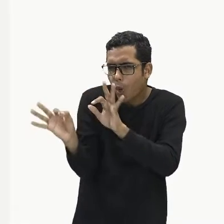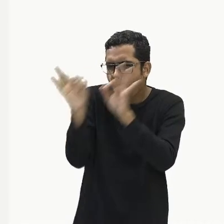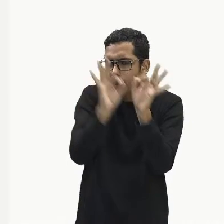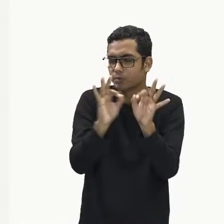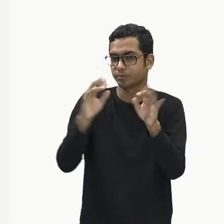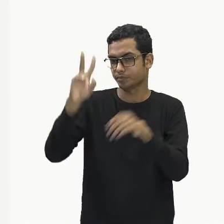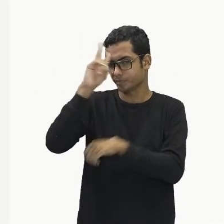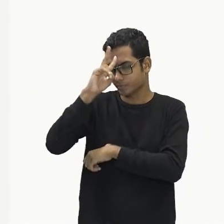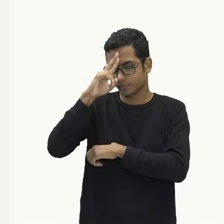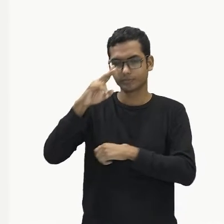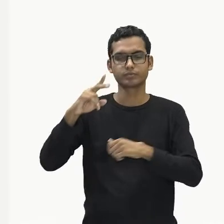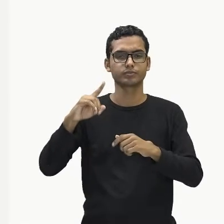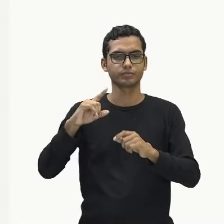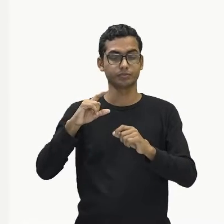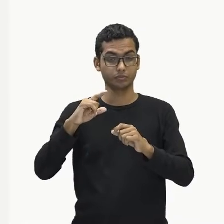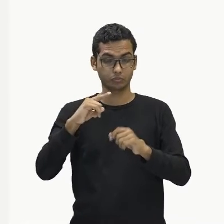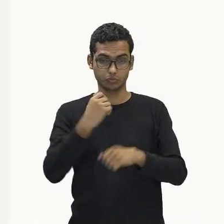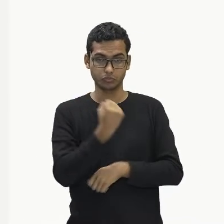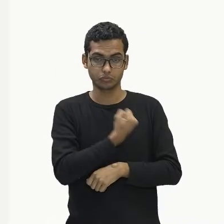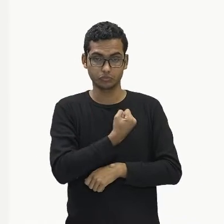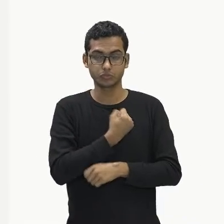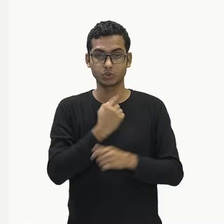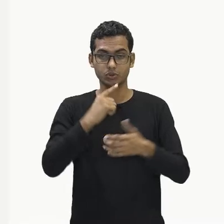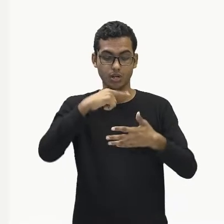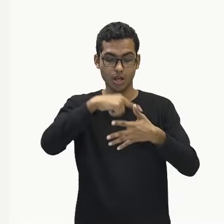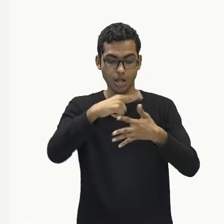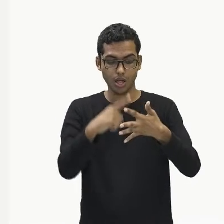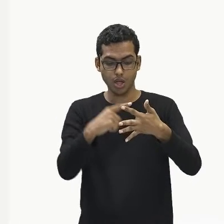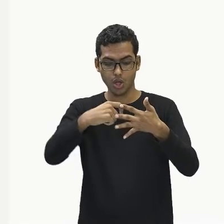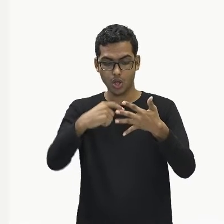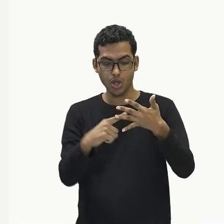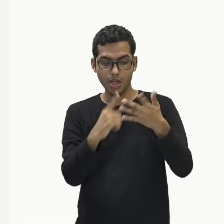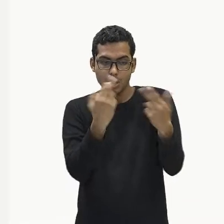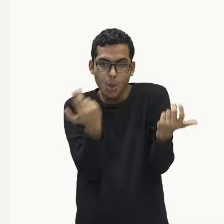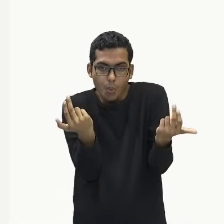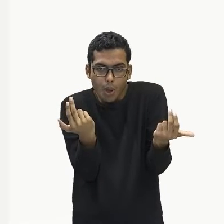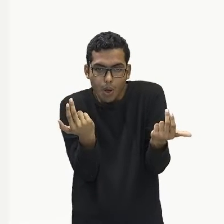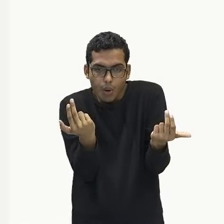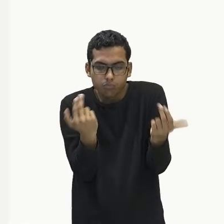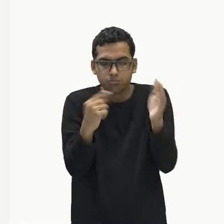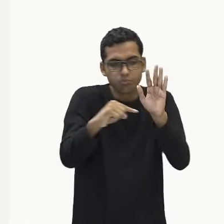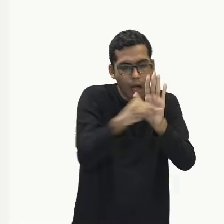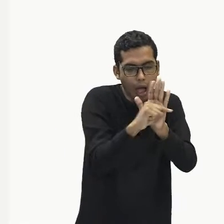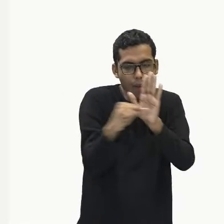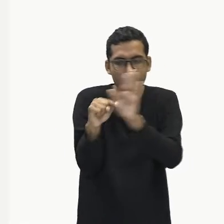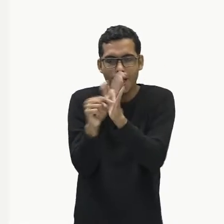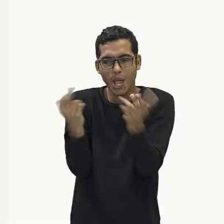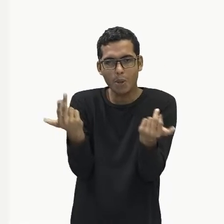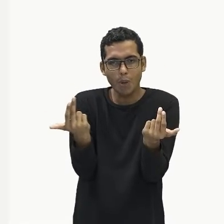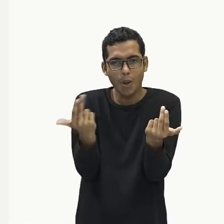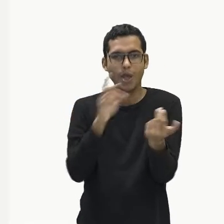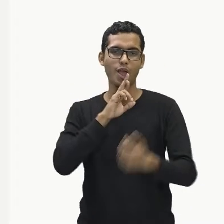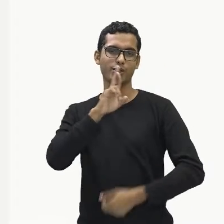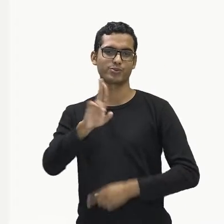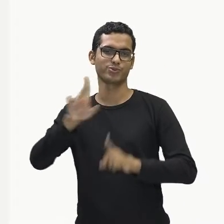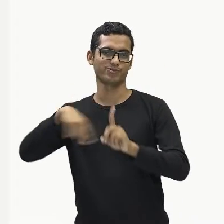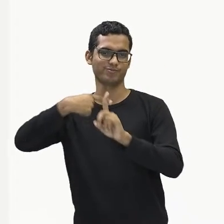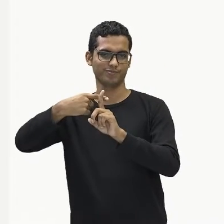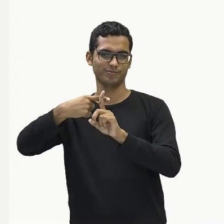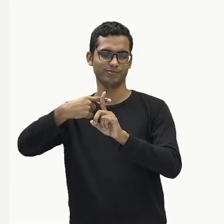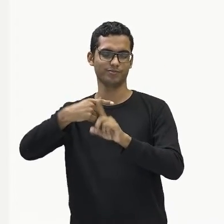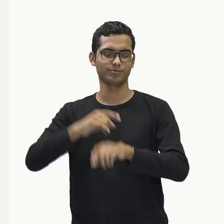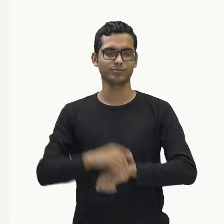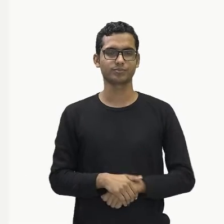sinais iguais, certo? Na multiplicação, o resultado vai ser positivo. Então, sinais iguais